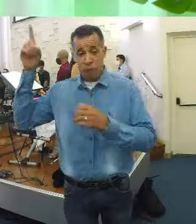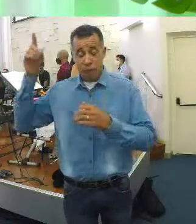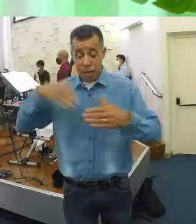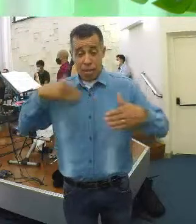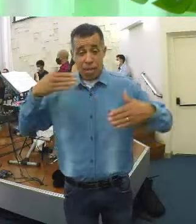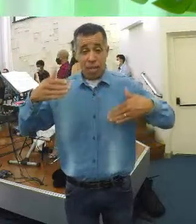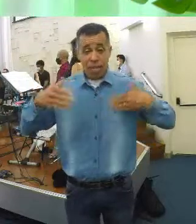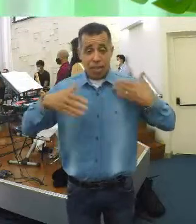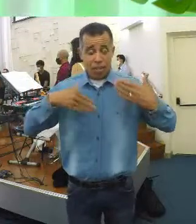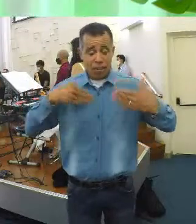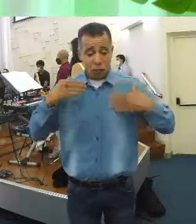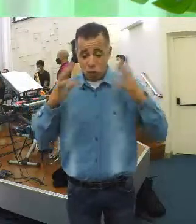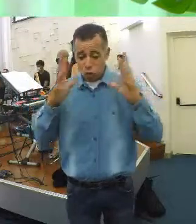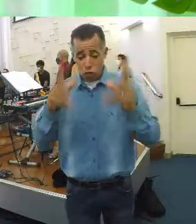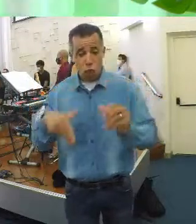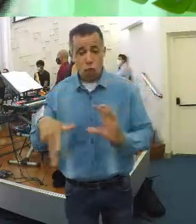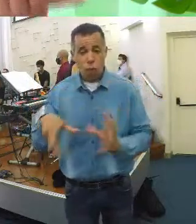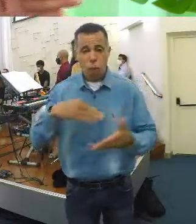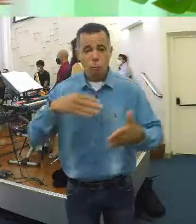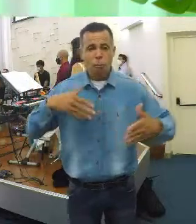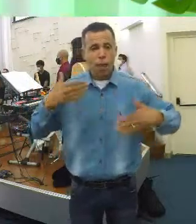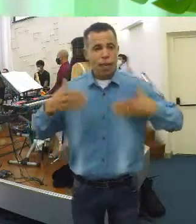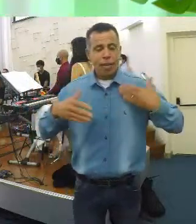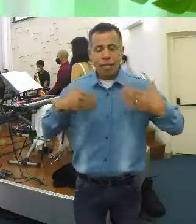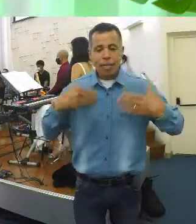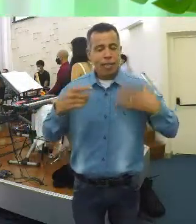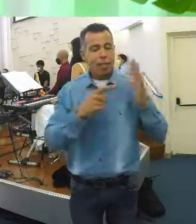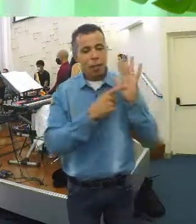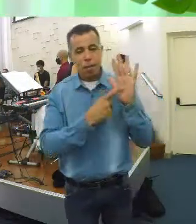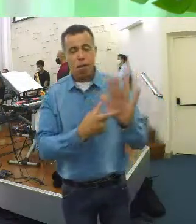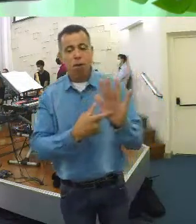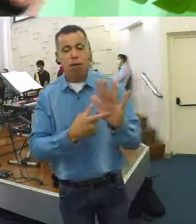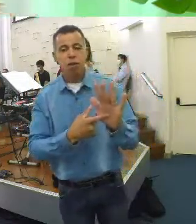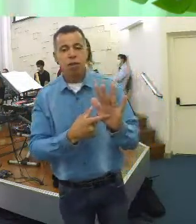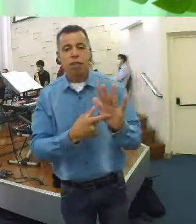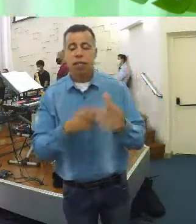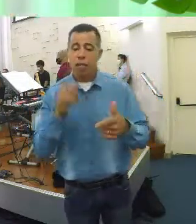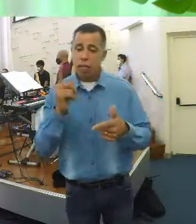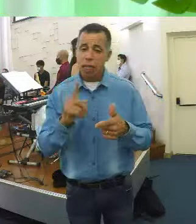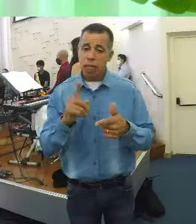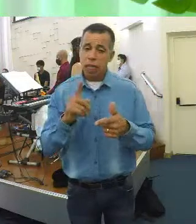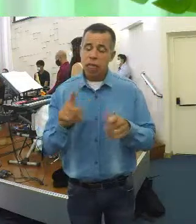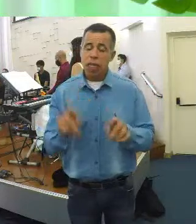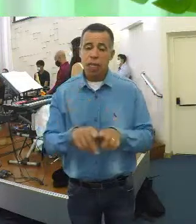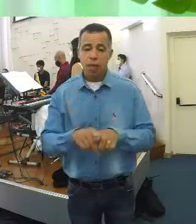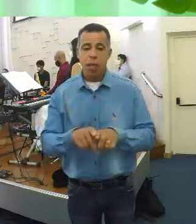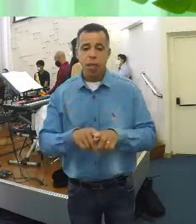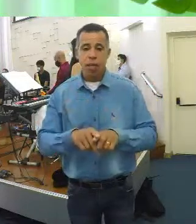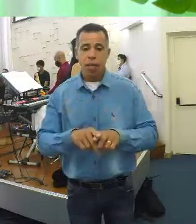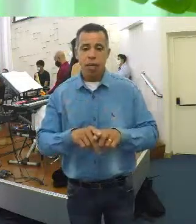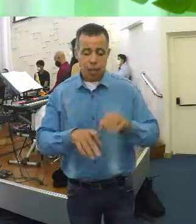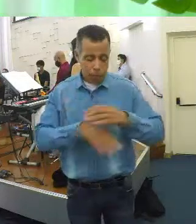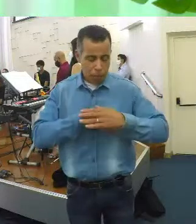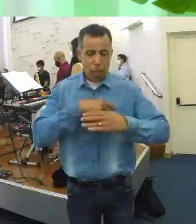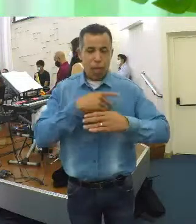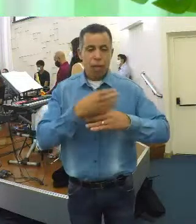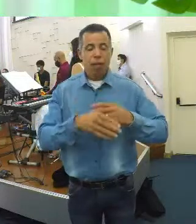da terra. Então é uma alegria que identifica, que move, mas que também transborda do crente.